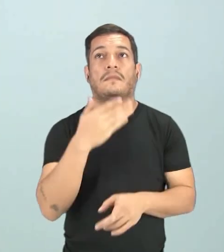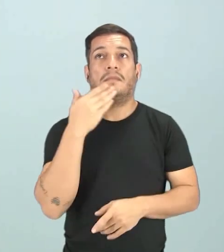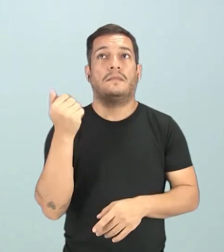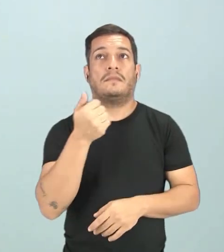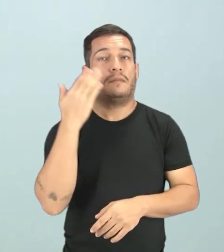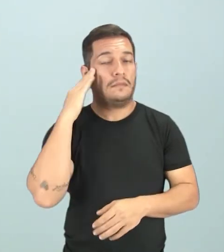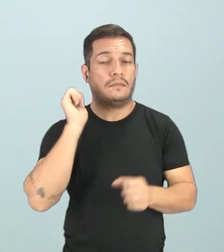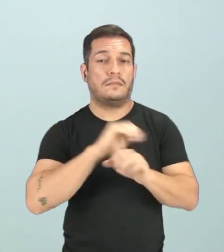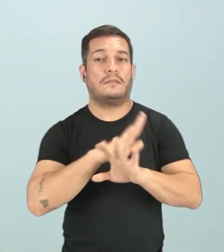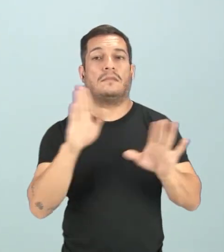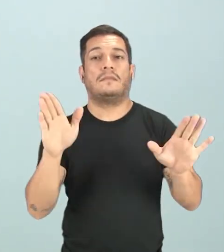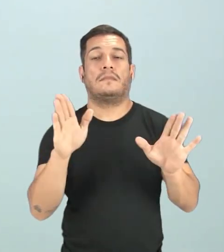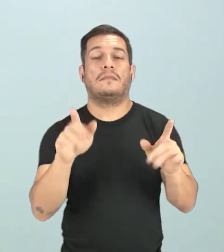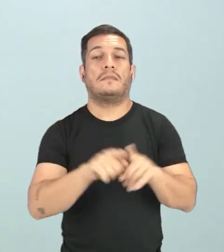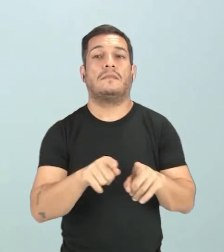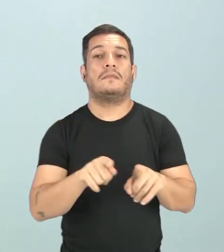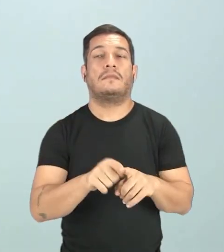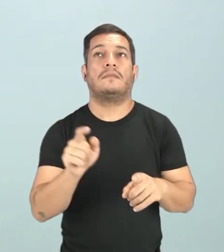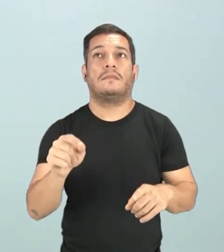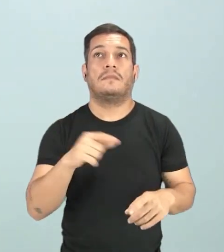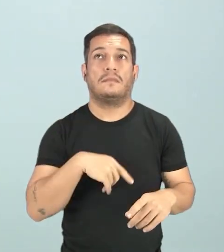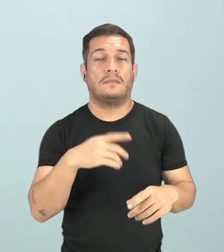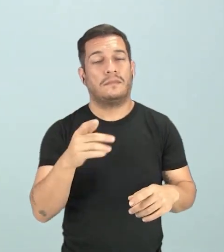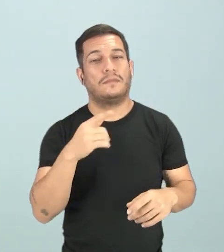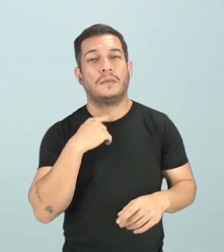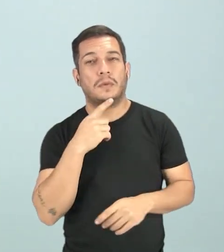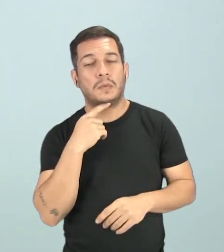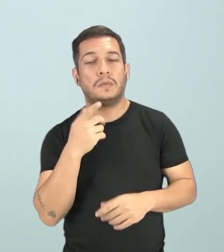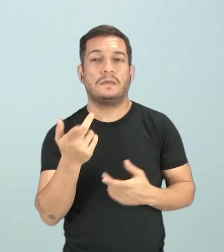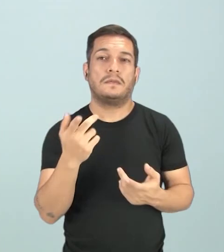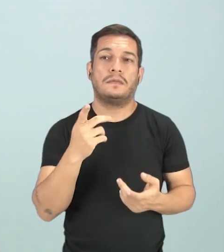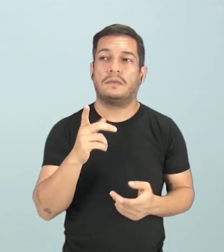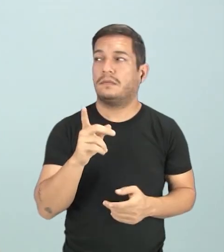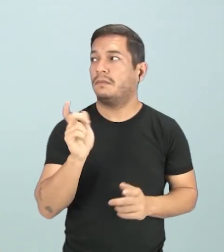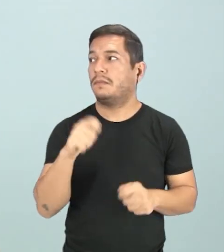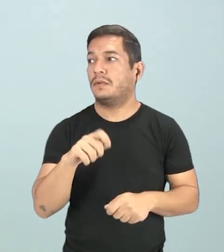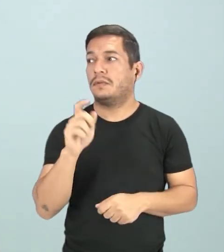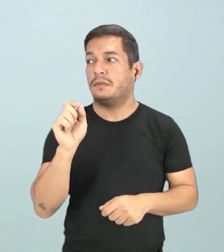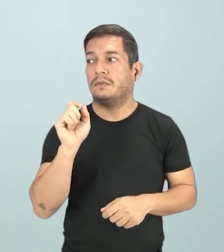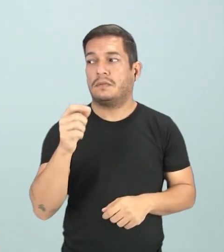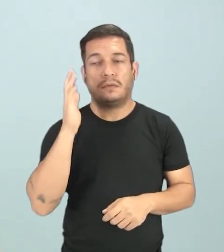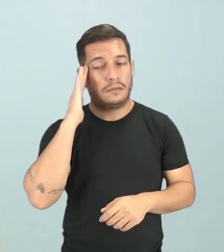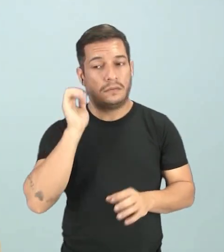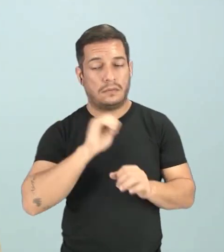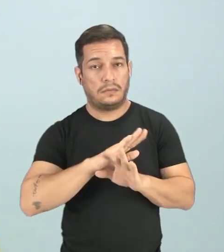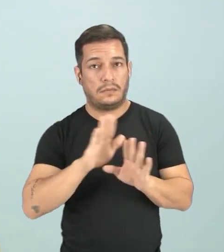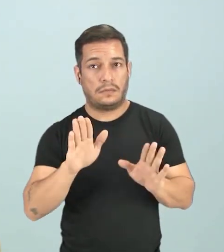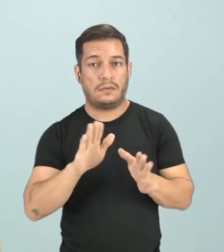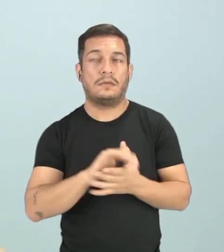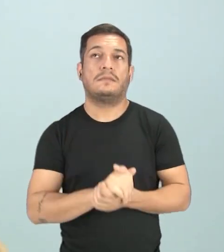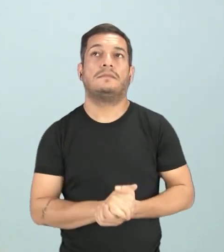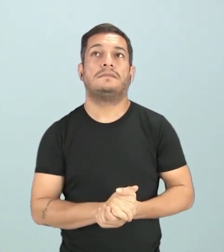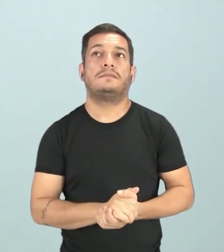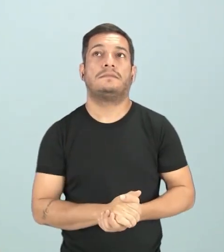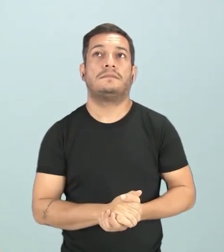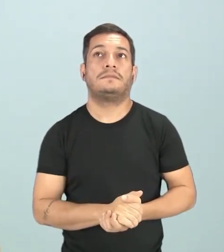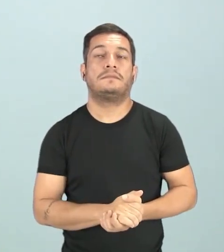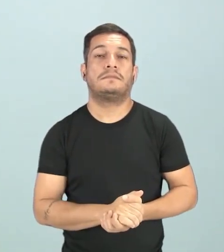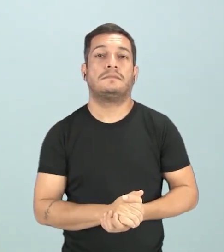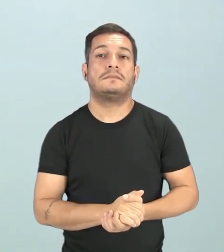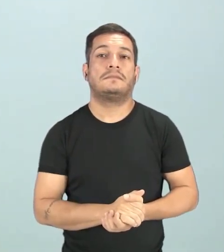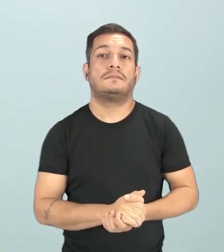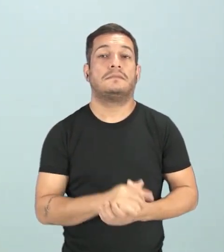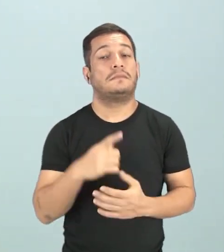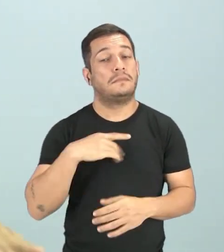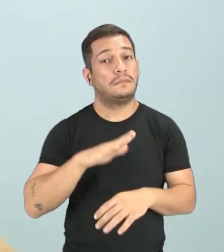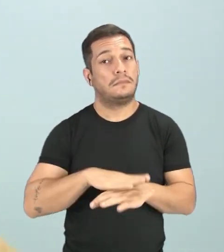melhor raciocínio do que aquilo que não foi bem entendido, que você possa, né, esclarecer a sua dúvida, né? Qualquer coisa, tem